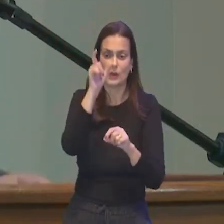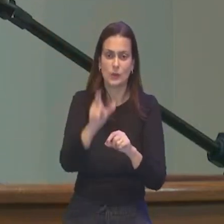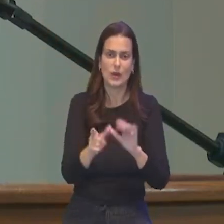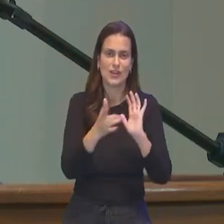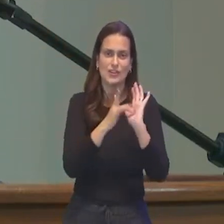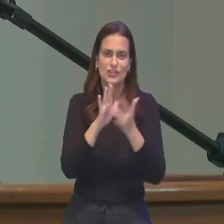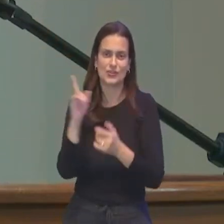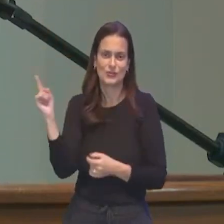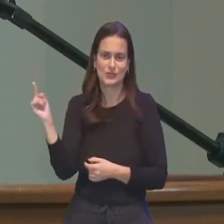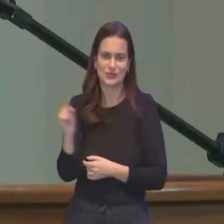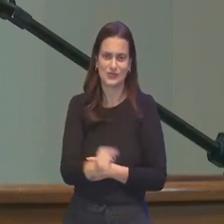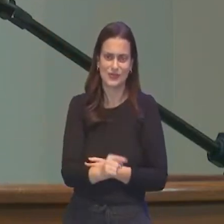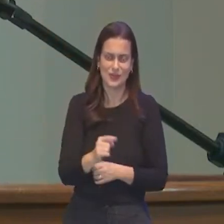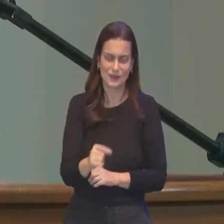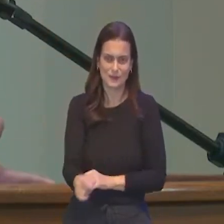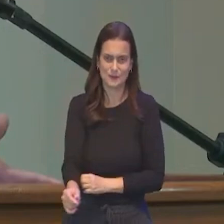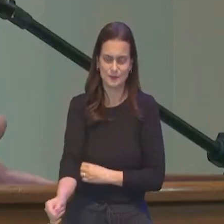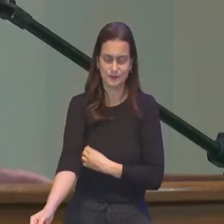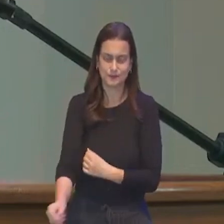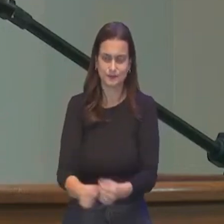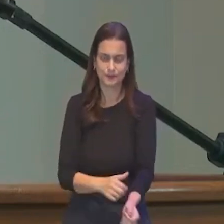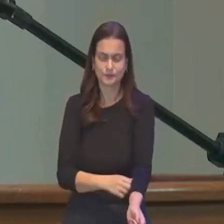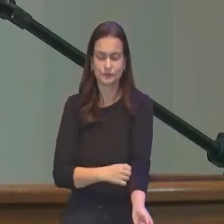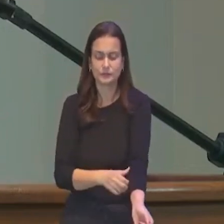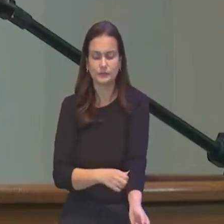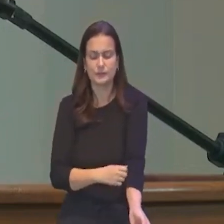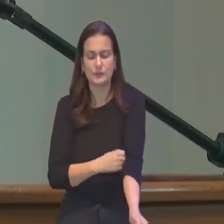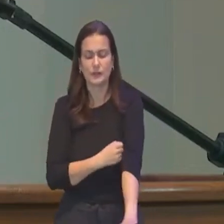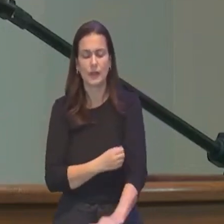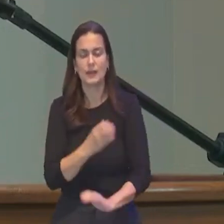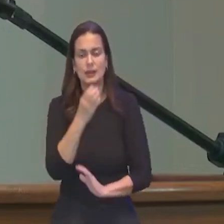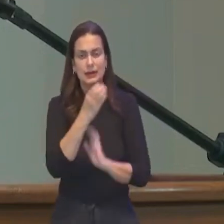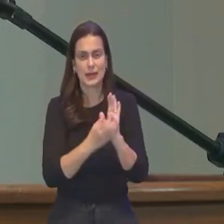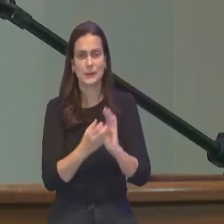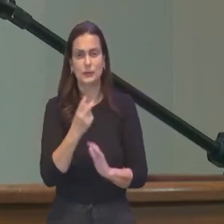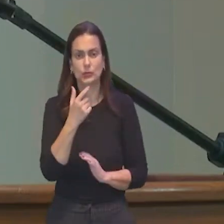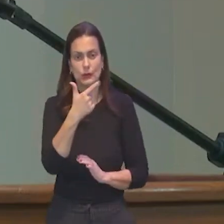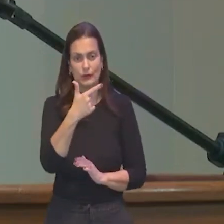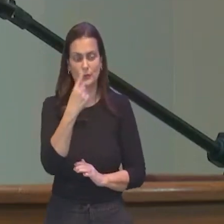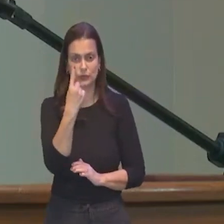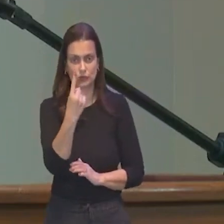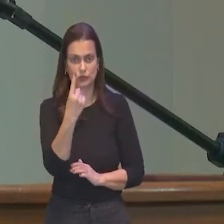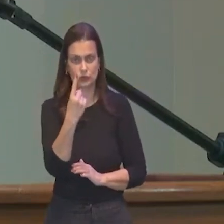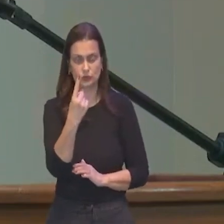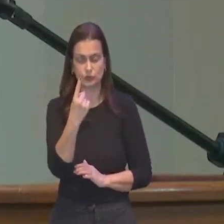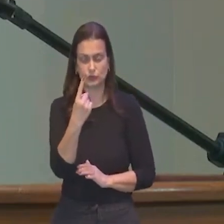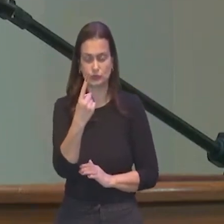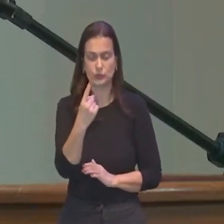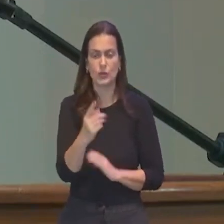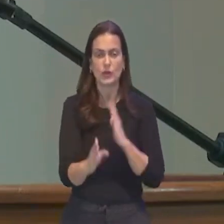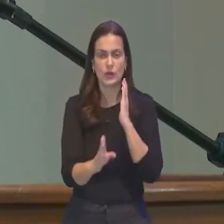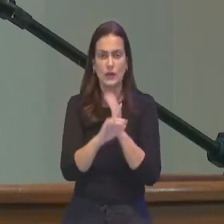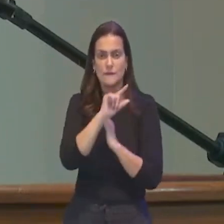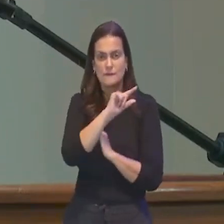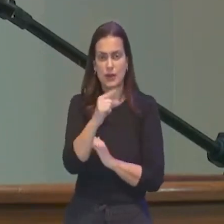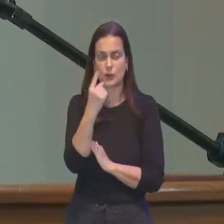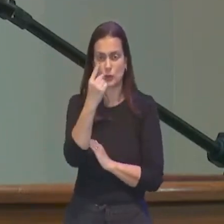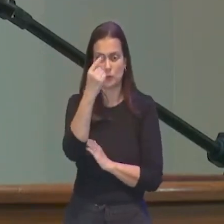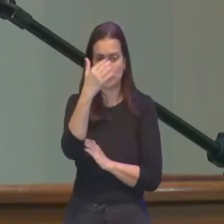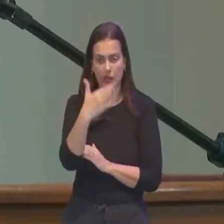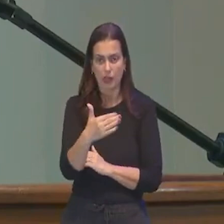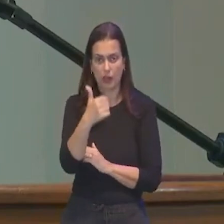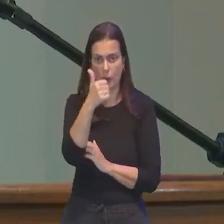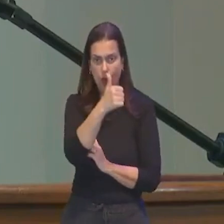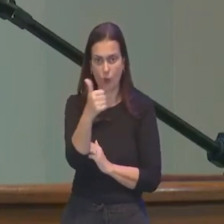do Messias. Capítulo 21 de Mateus, nós encontramos do verso 1 ao verso